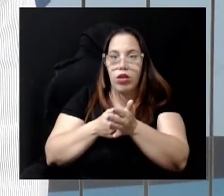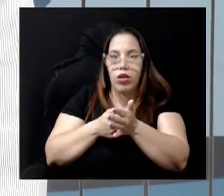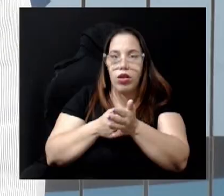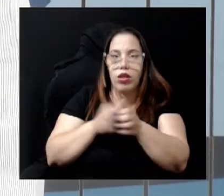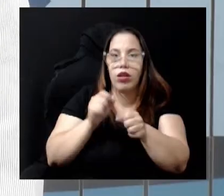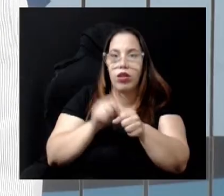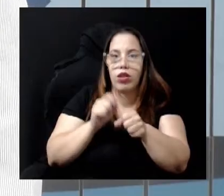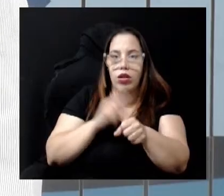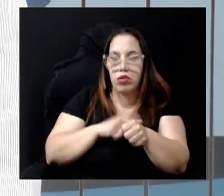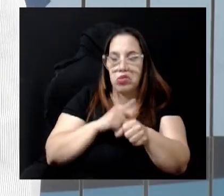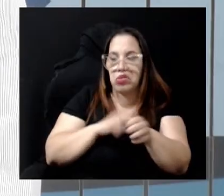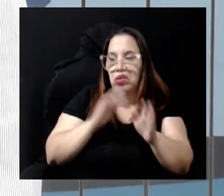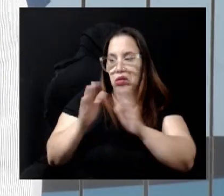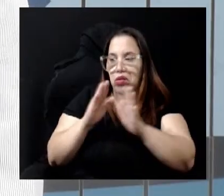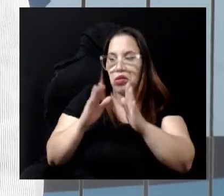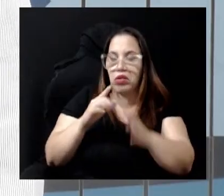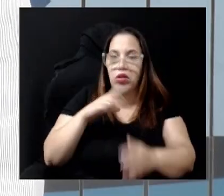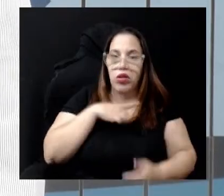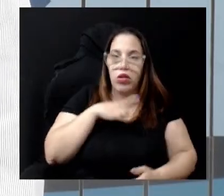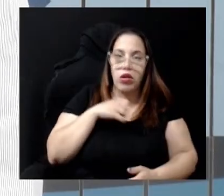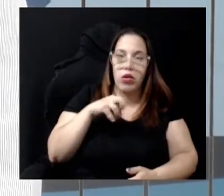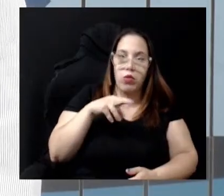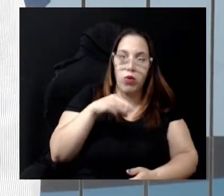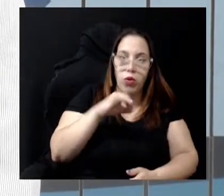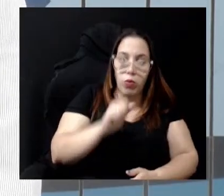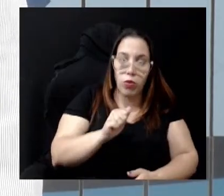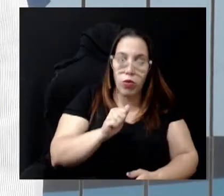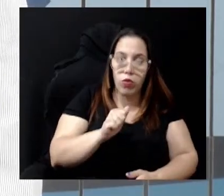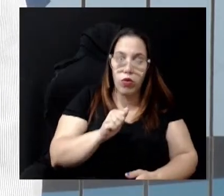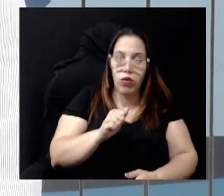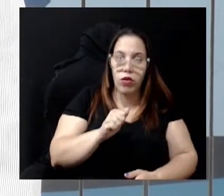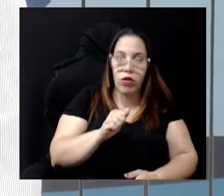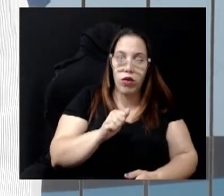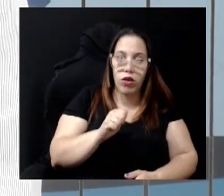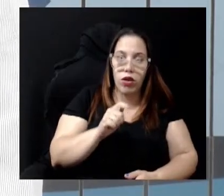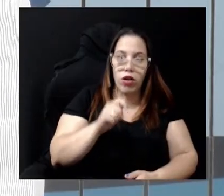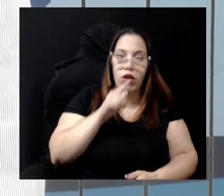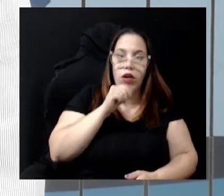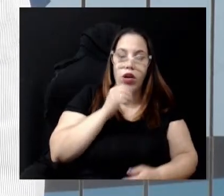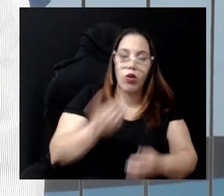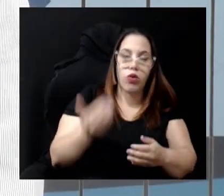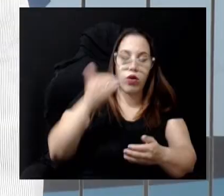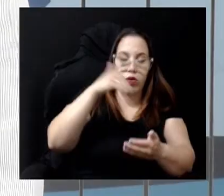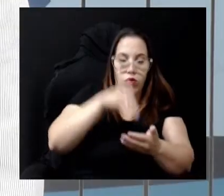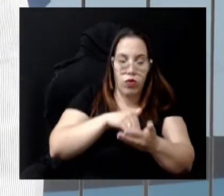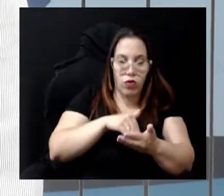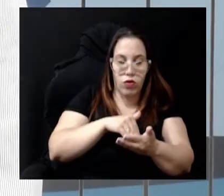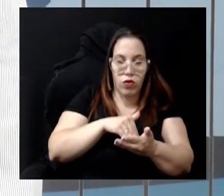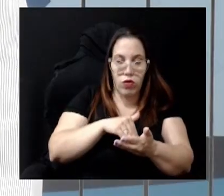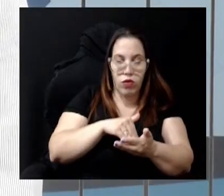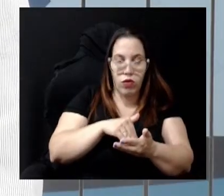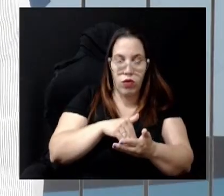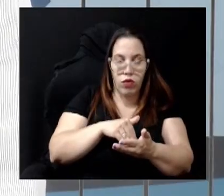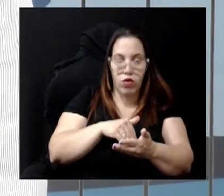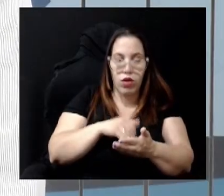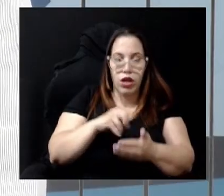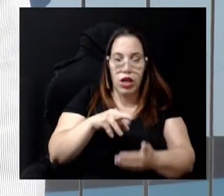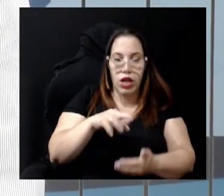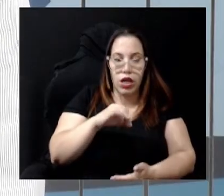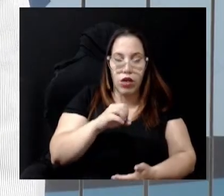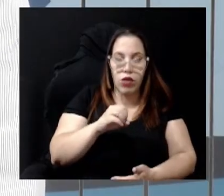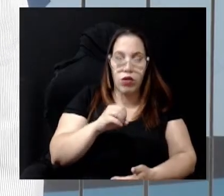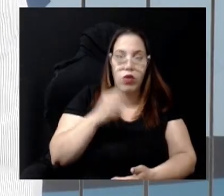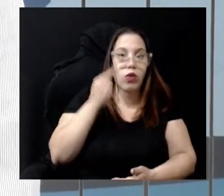Então, quem tem uma bomba em casa que joga água para a caixa d'água, etc., esses ciclos eles devem ser revistos e não